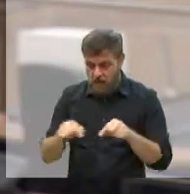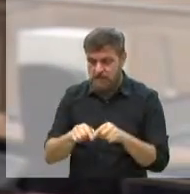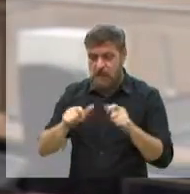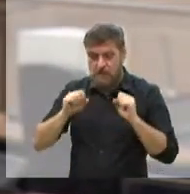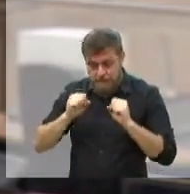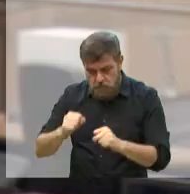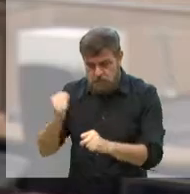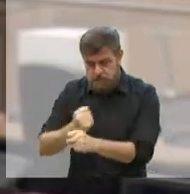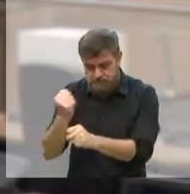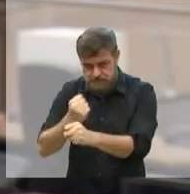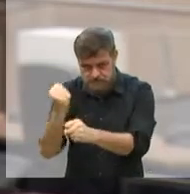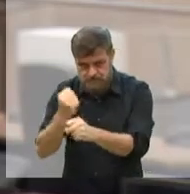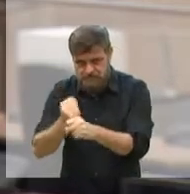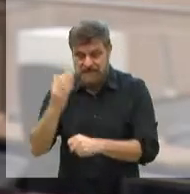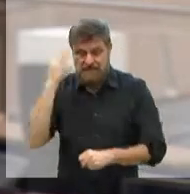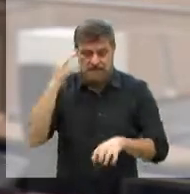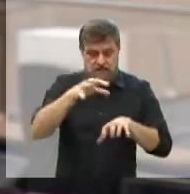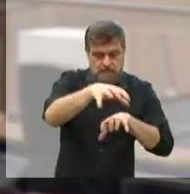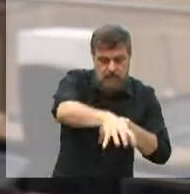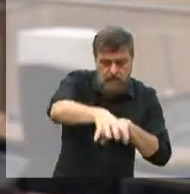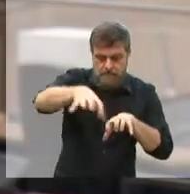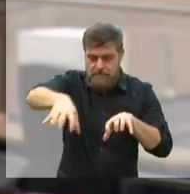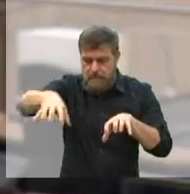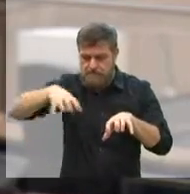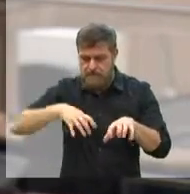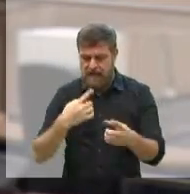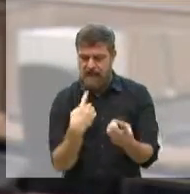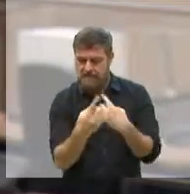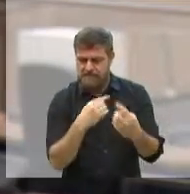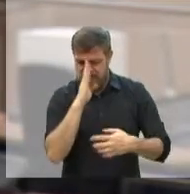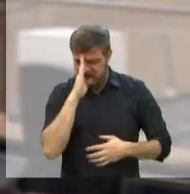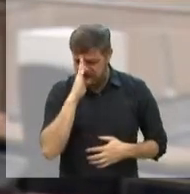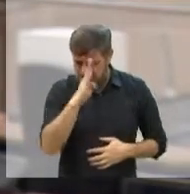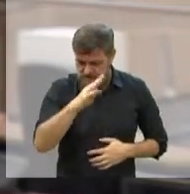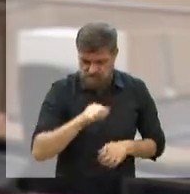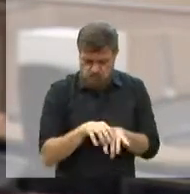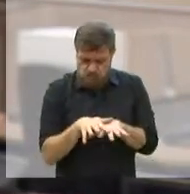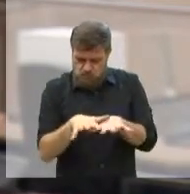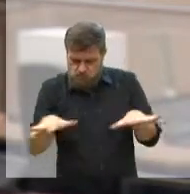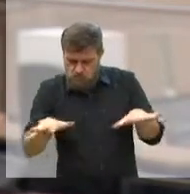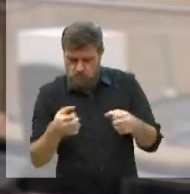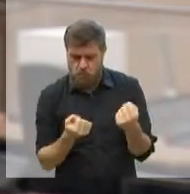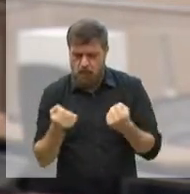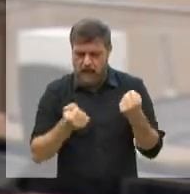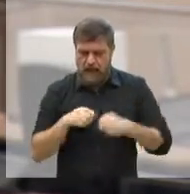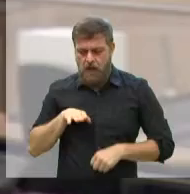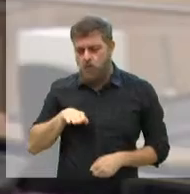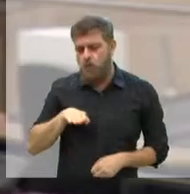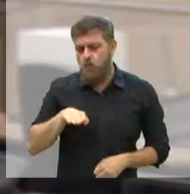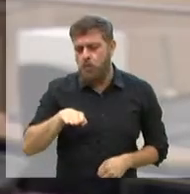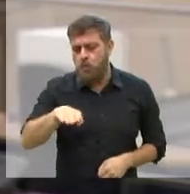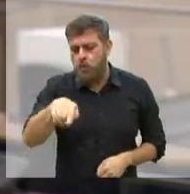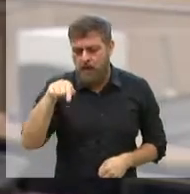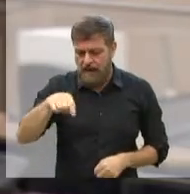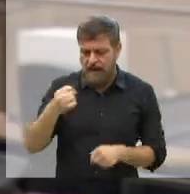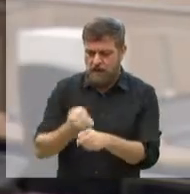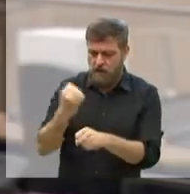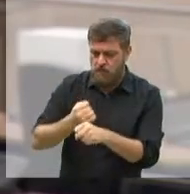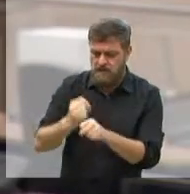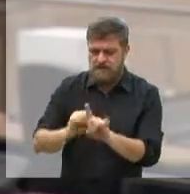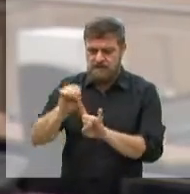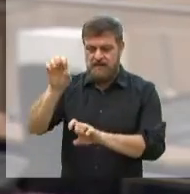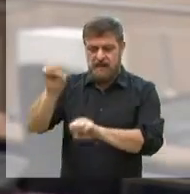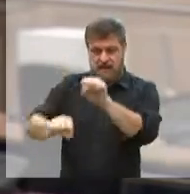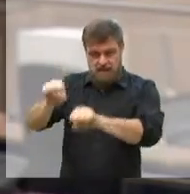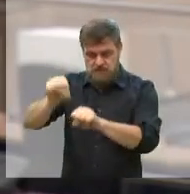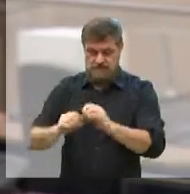solo, que redetermina o solo da cidade, as avenidas principais, as artérias principais, onde devem ser feitas as